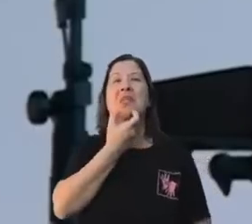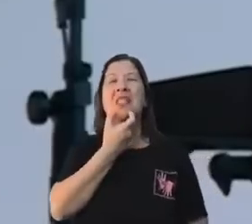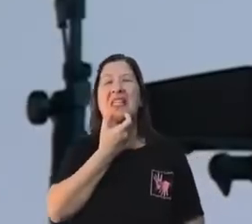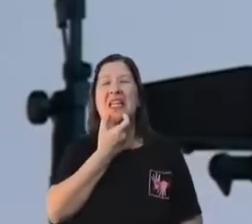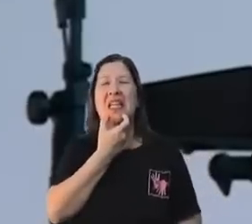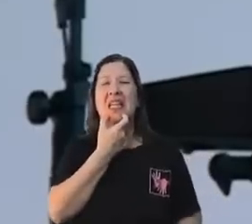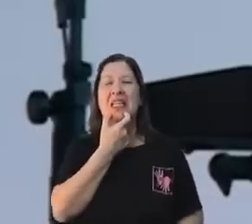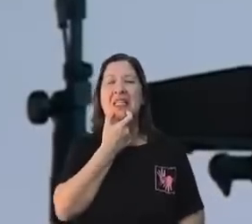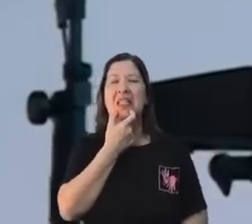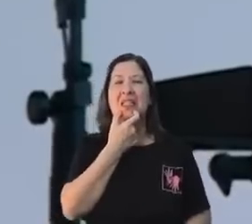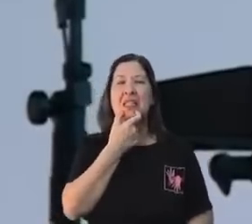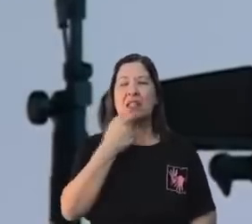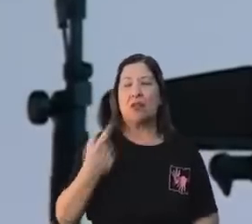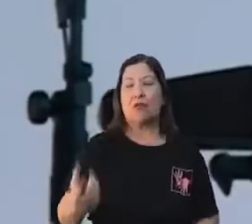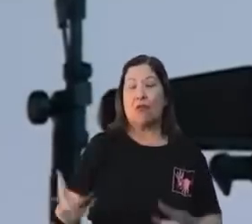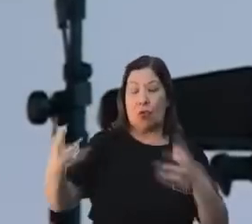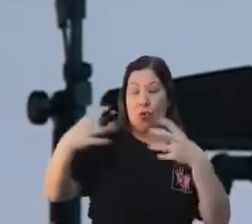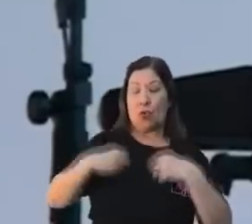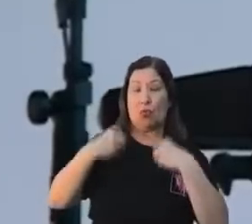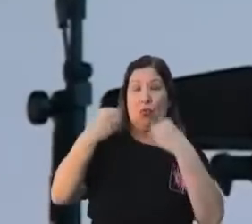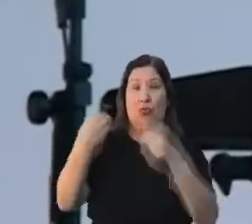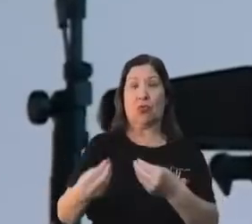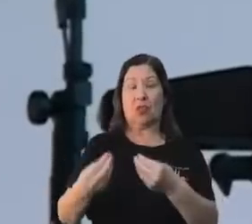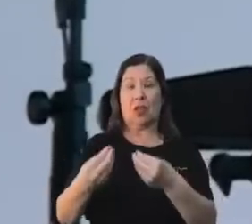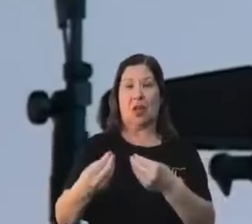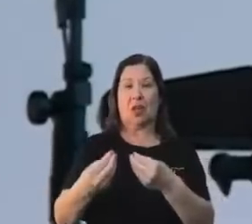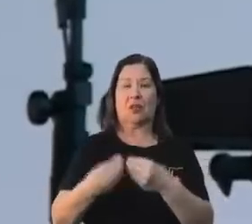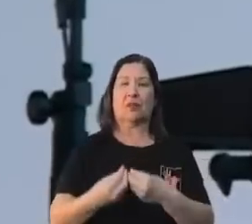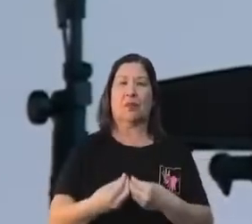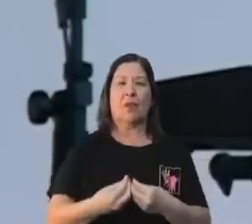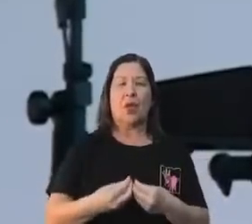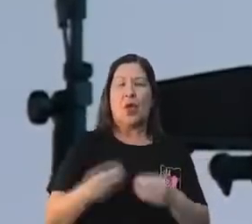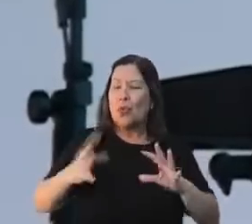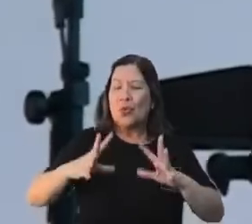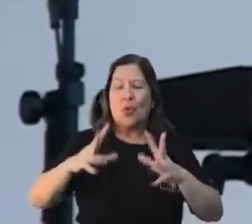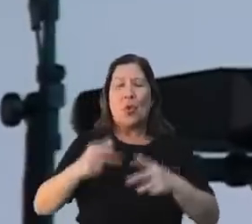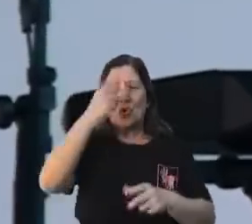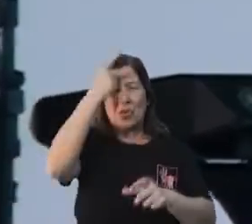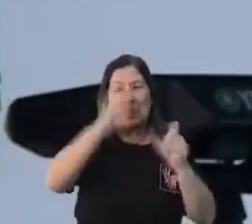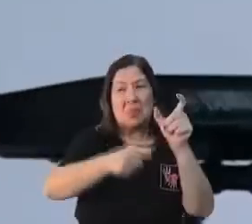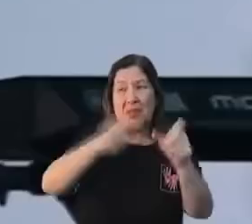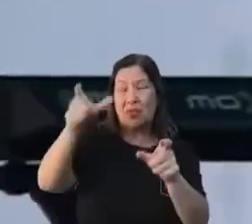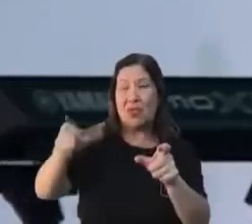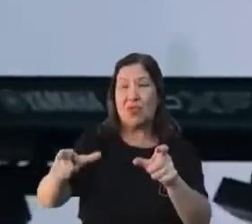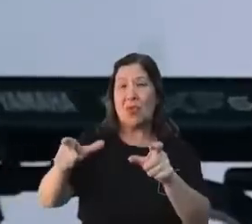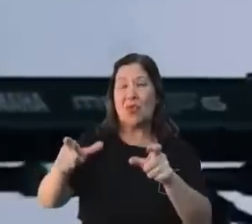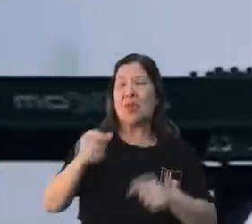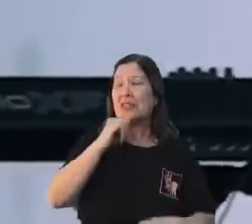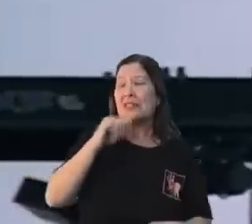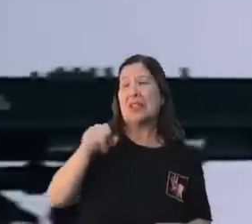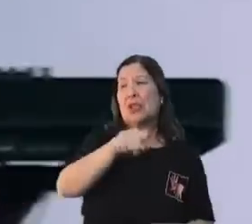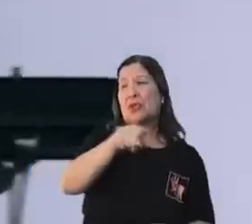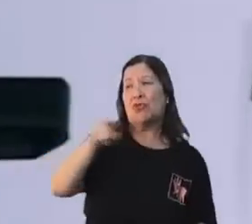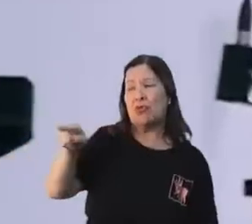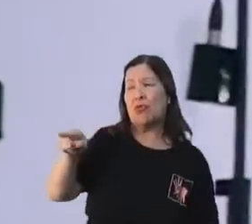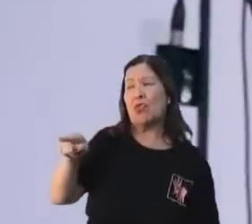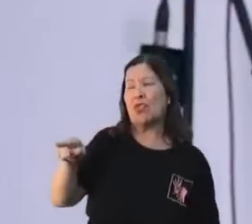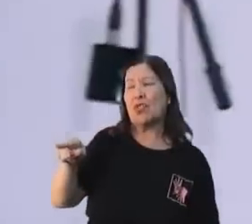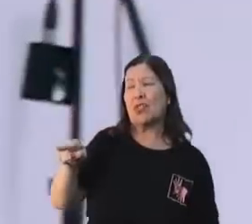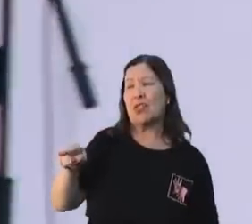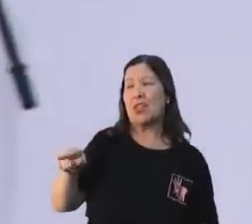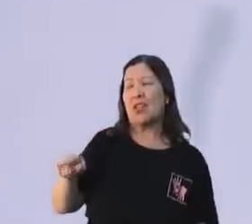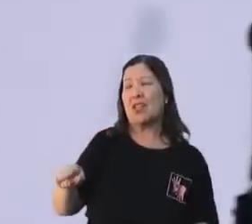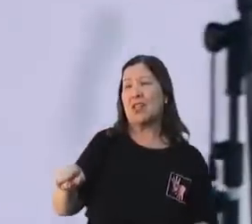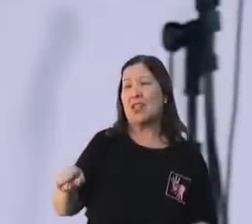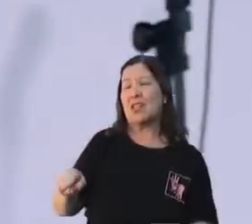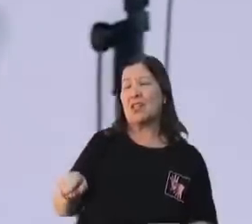e sepultá-lo em Londres. Os africanos disseram o seguinte para os ingleses: vocês podem até levar o corpo dele,